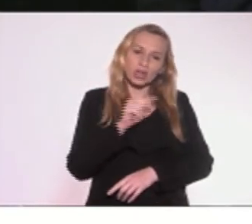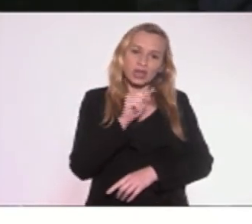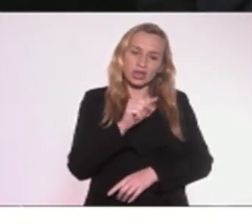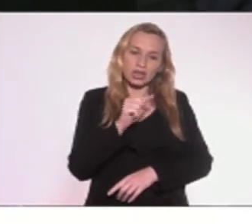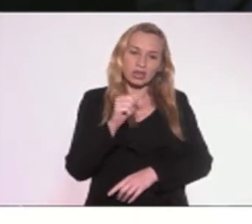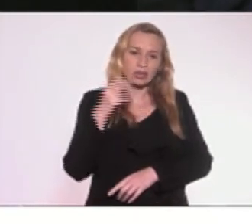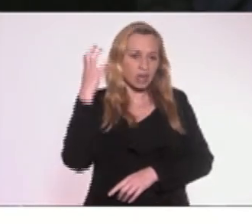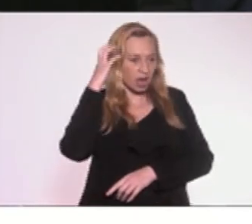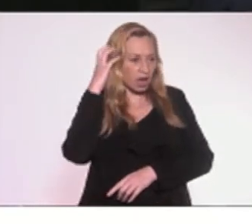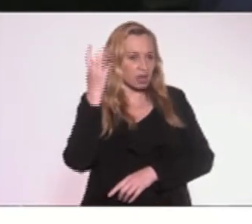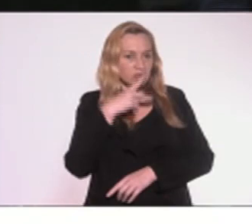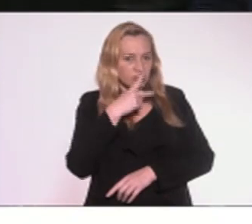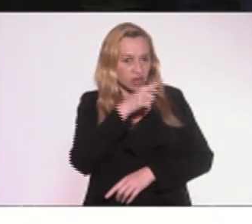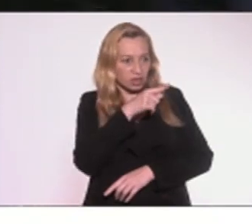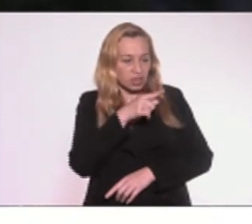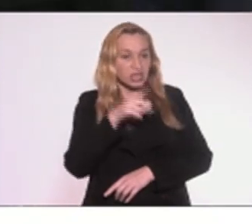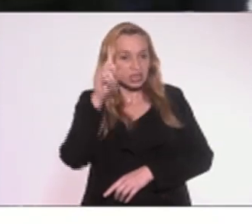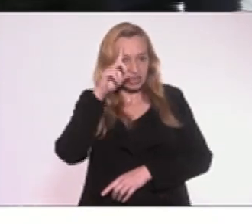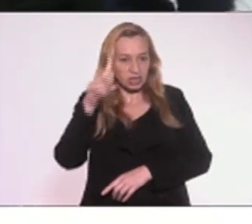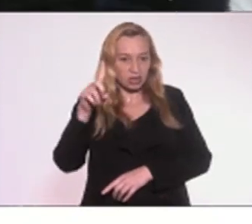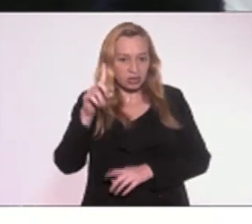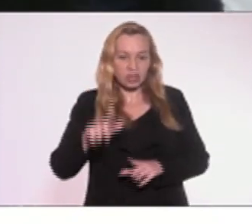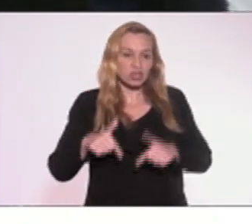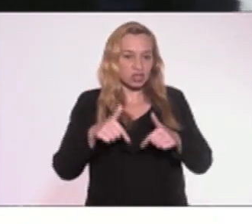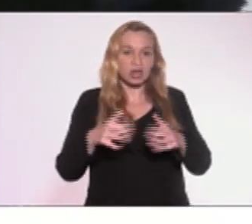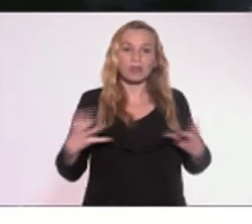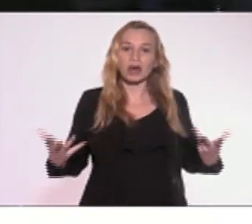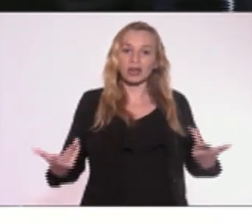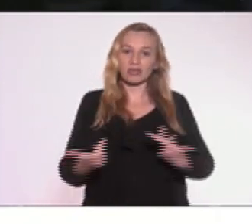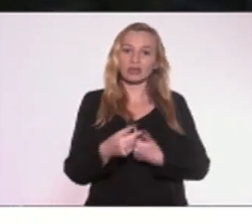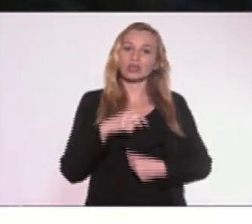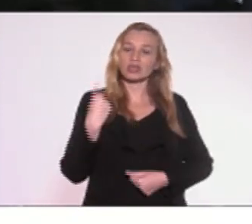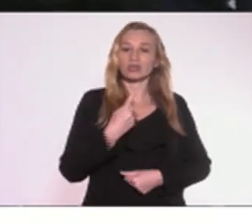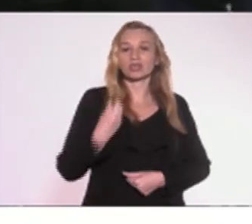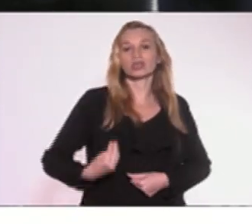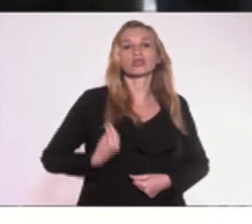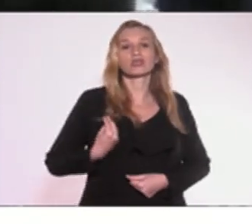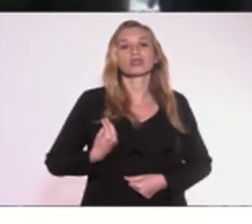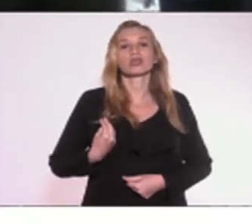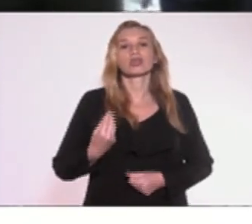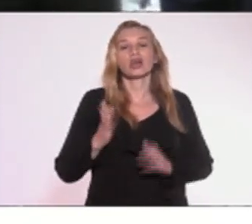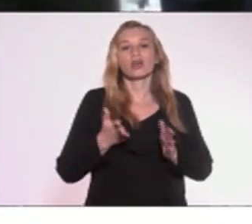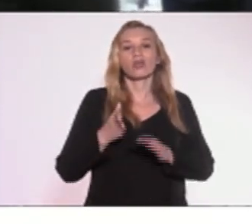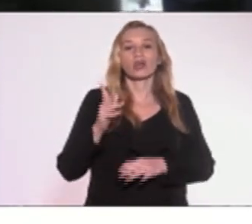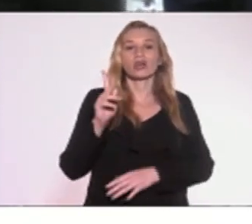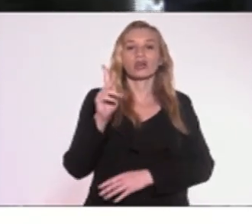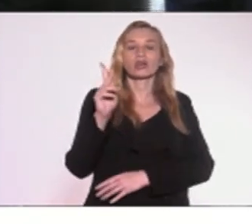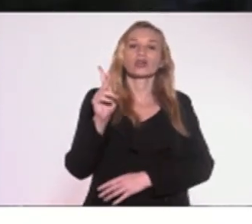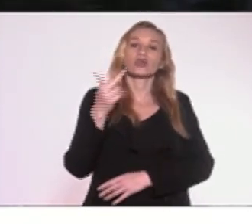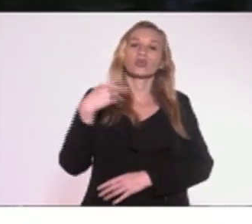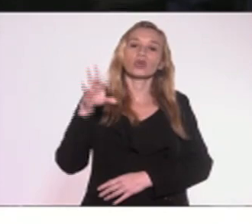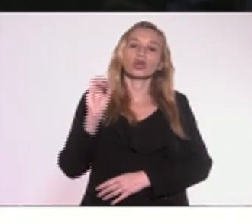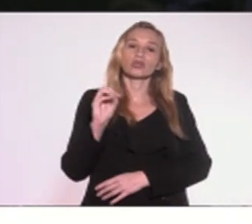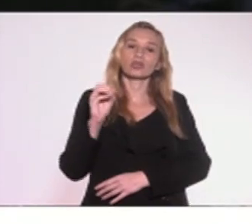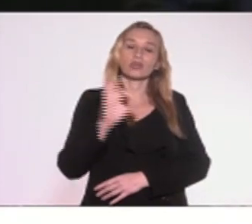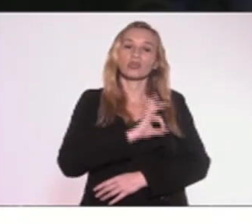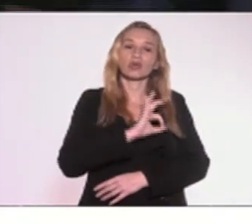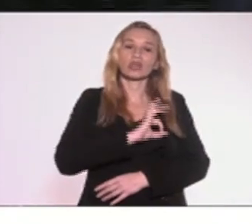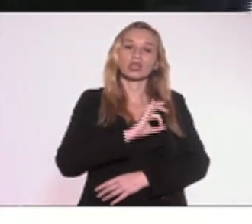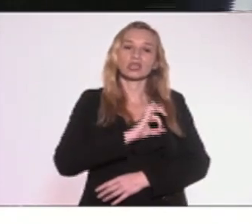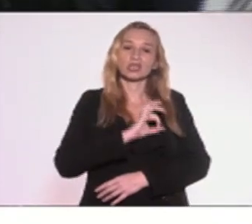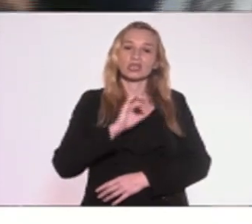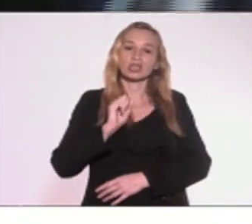né, Marcelinho? Deus fará algo extraordinário em nossas vidas. Vamos agora com o hino da nossa Polícia Civil, com esse